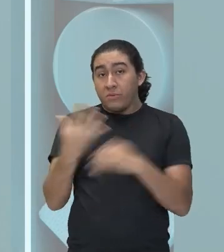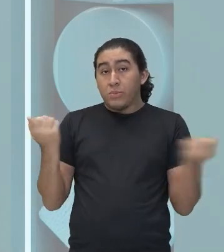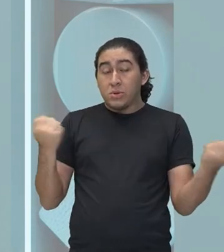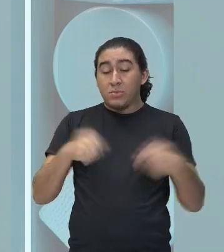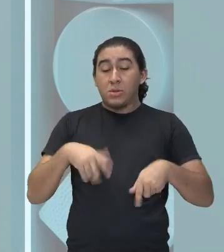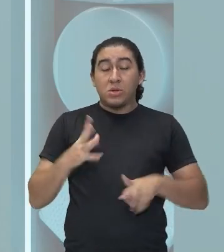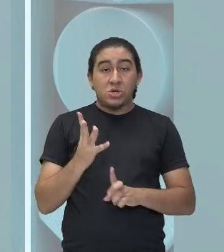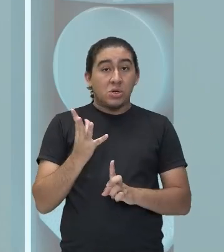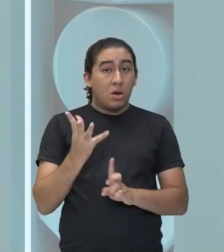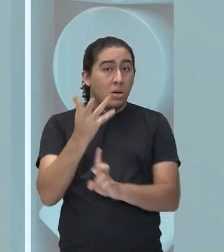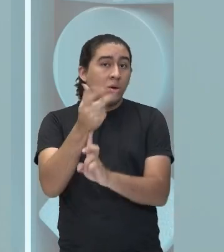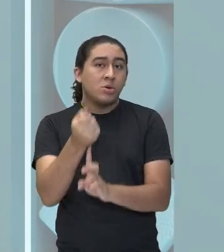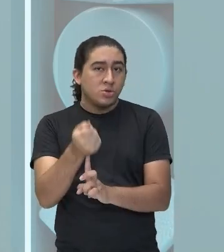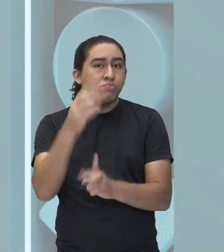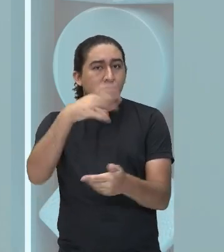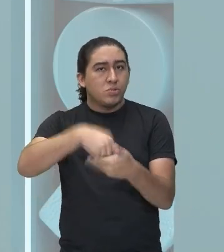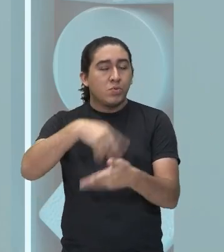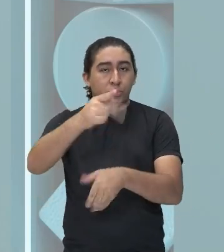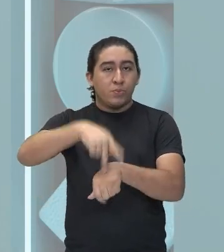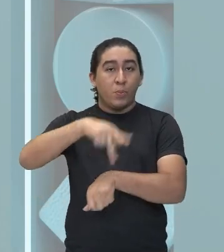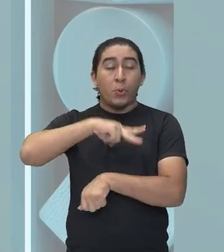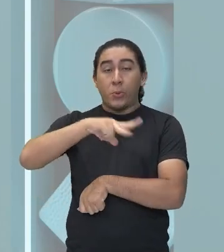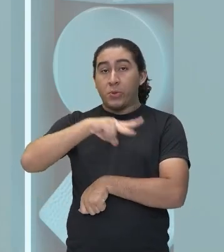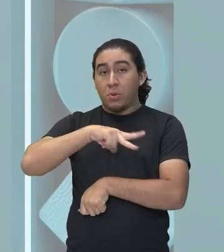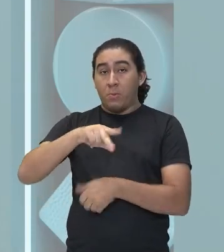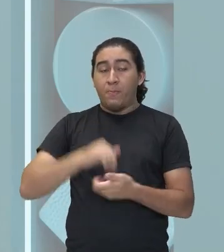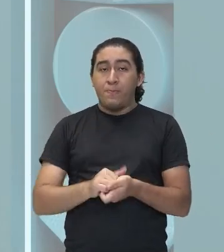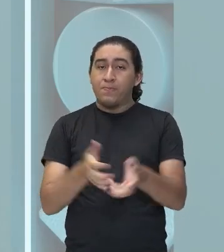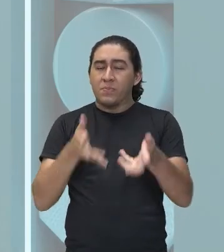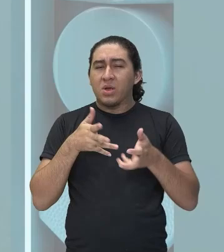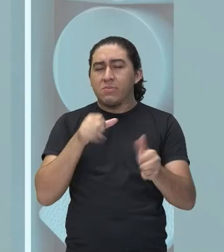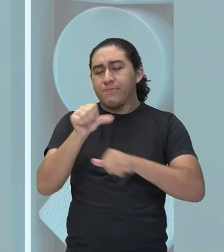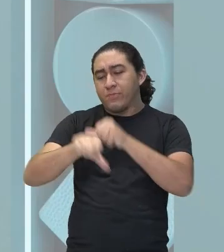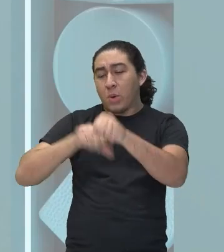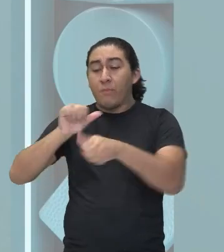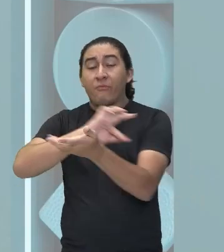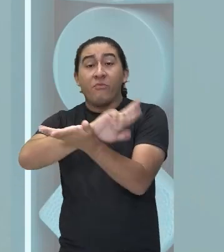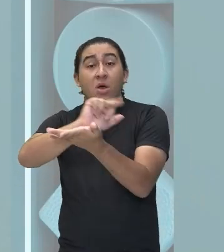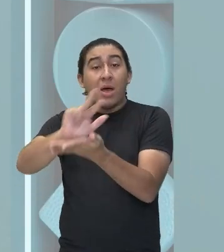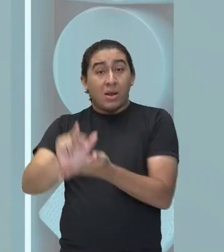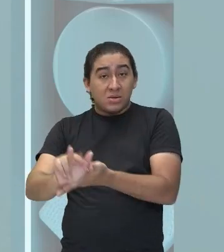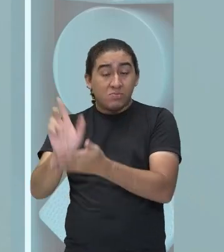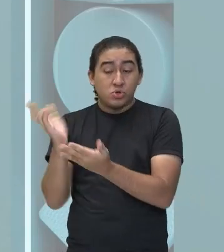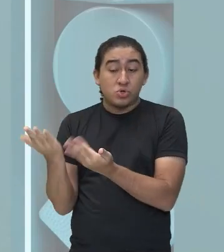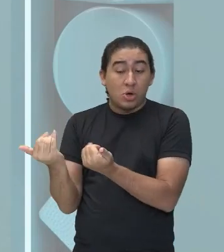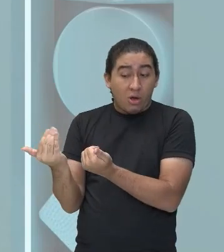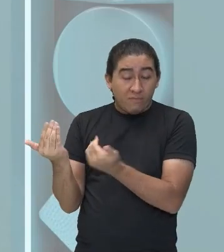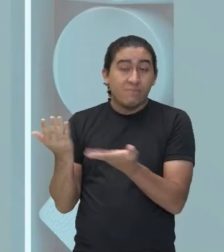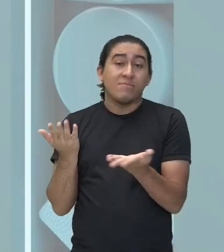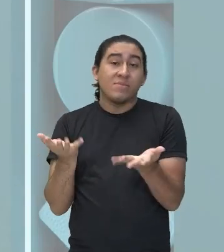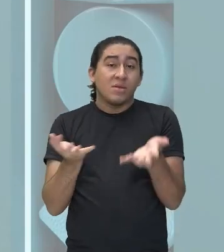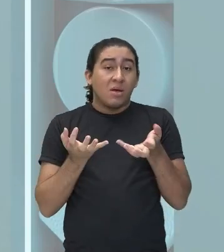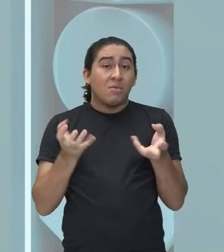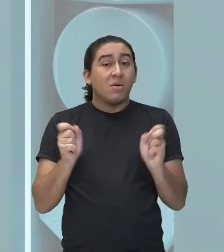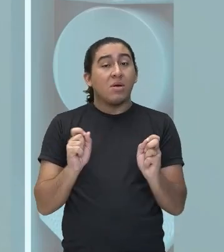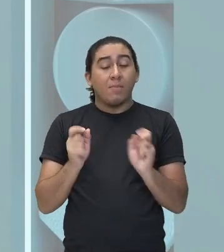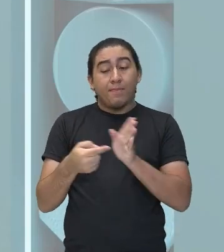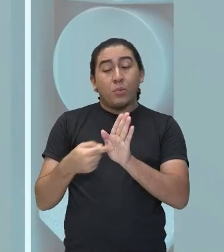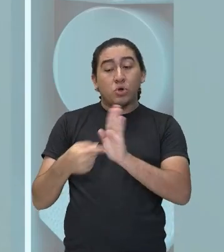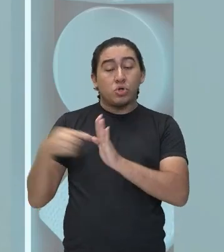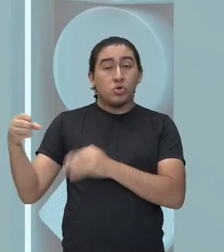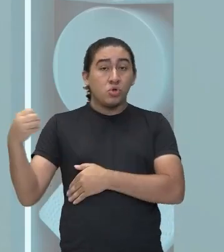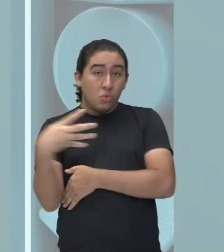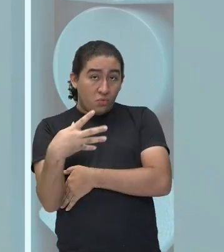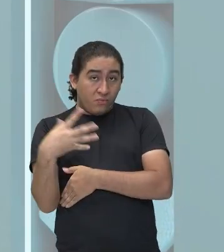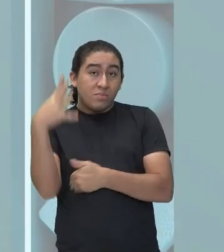em Portugal, não é? Então eles querem muitas coisas, eles são jovens e eles querem trazer a novidade para